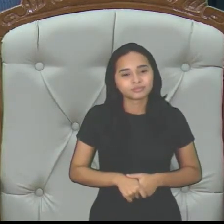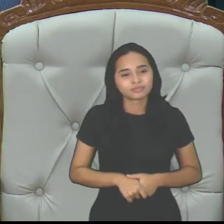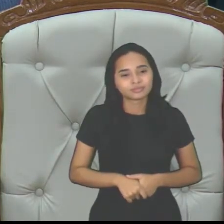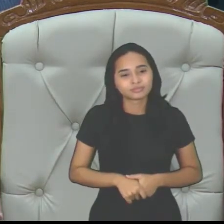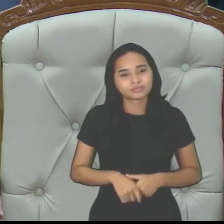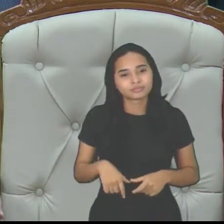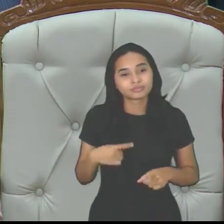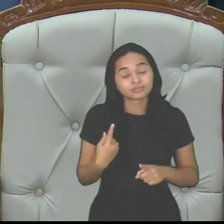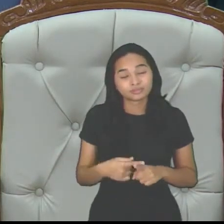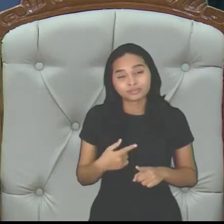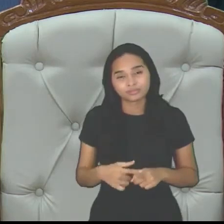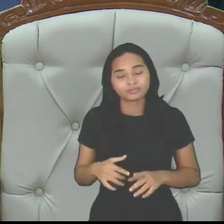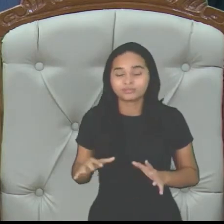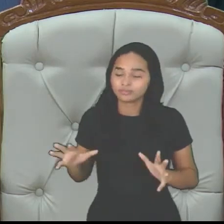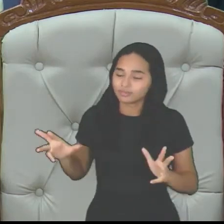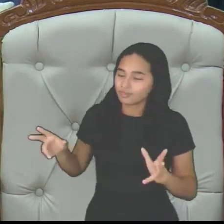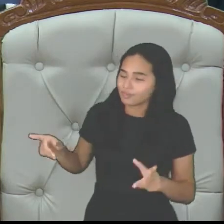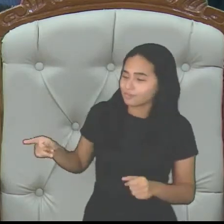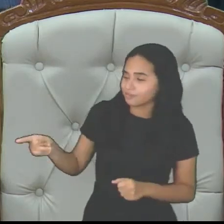Porque todos vós